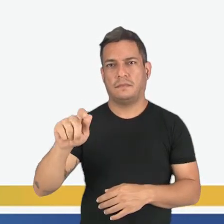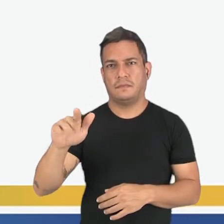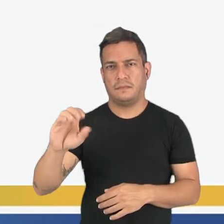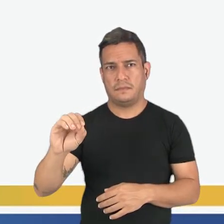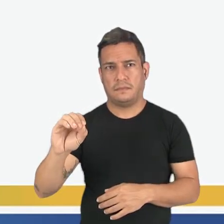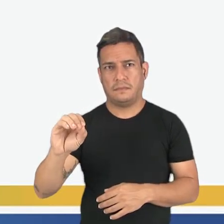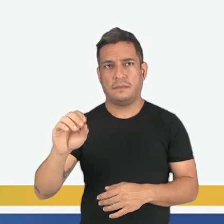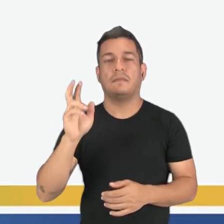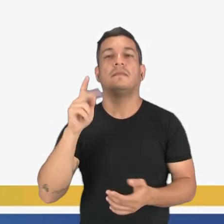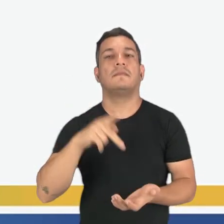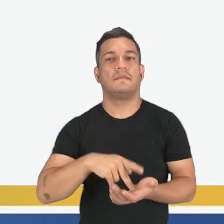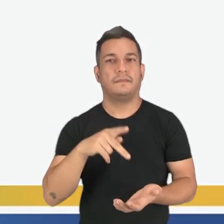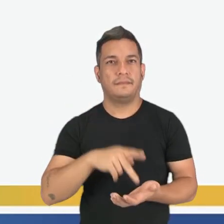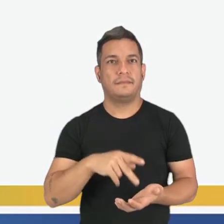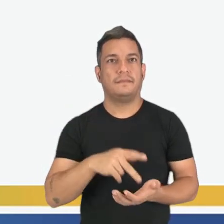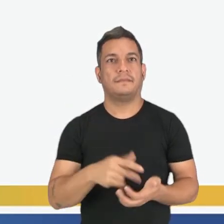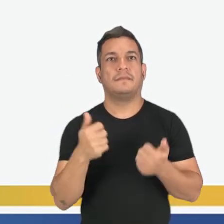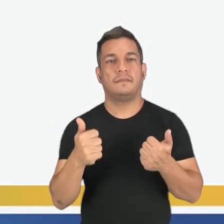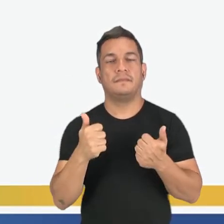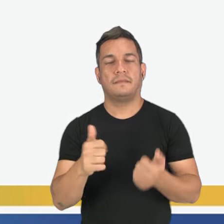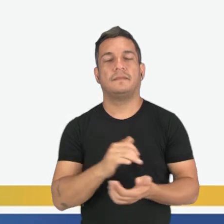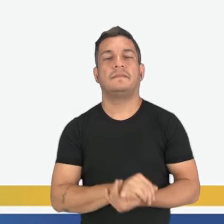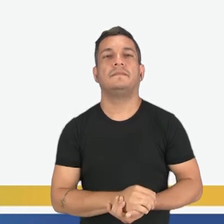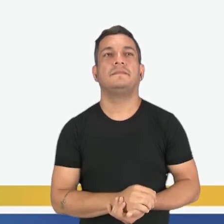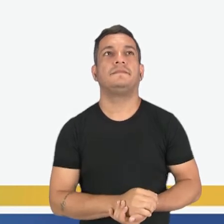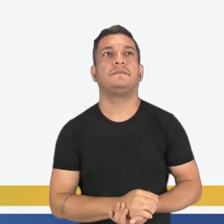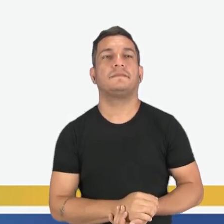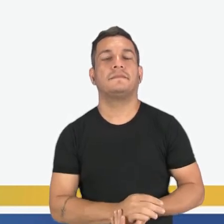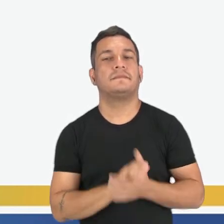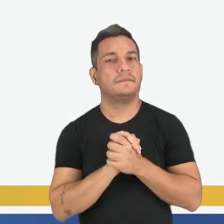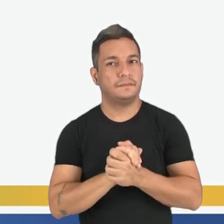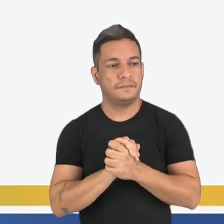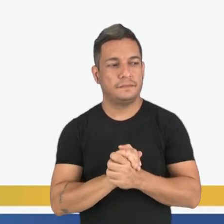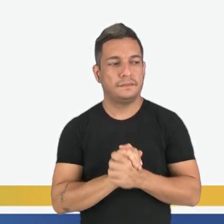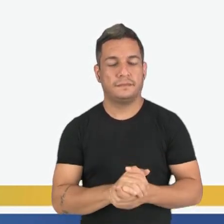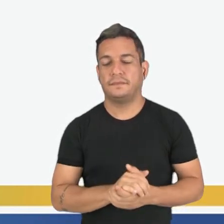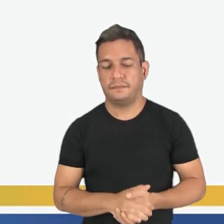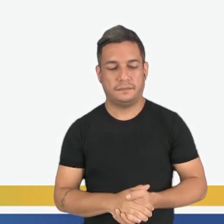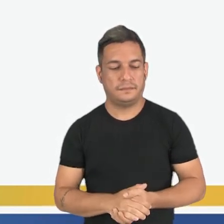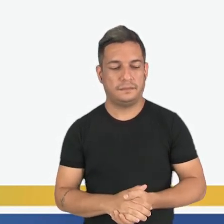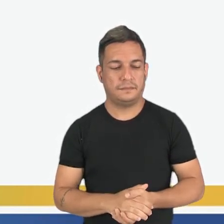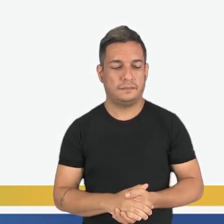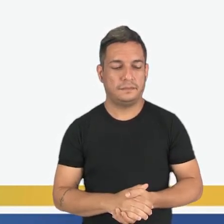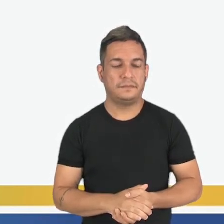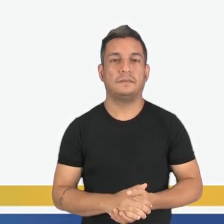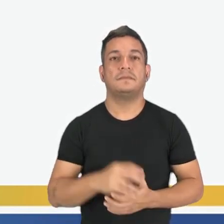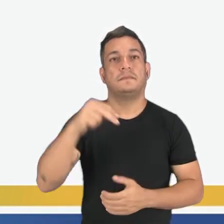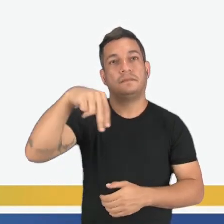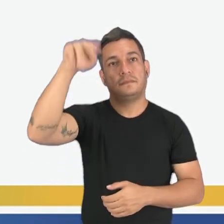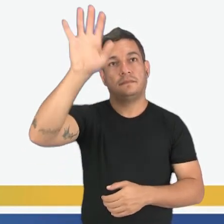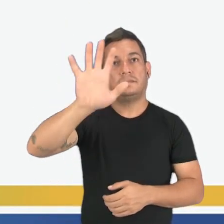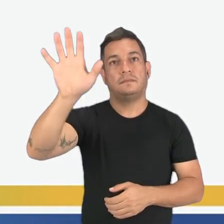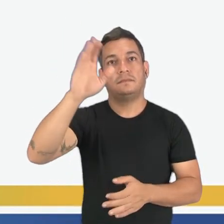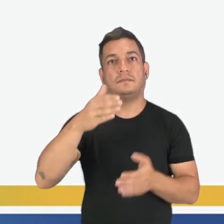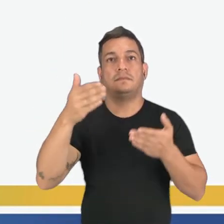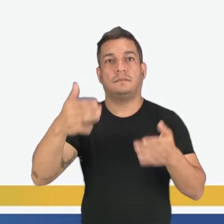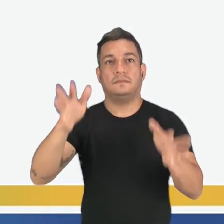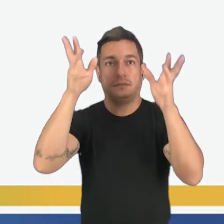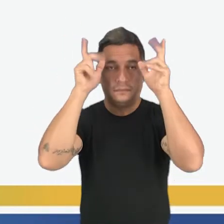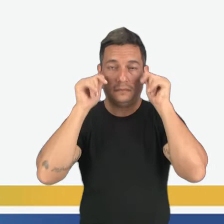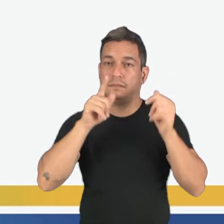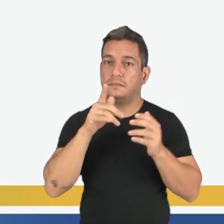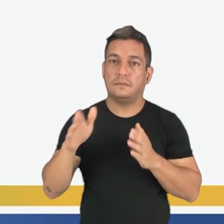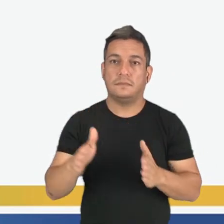dos rios? Verdadeiro! Muito bem! Parabéns para você que acertou. Os nordestinos chegaram ao Acre pelo